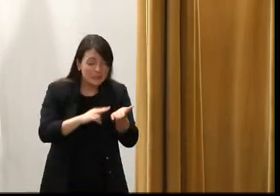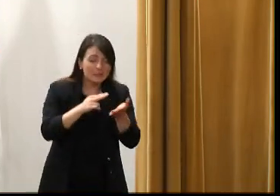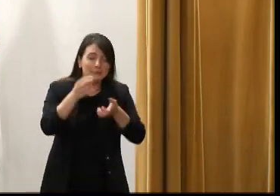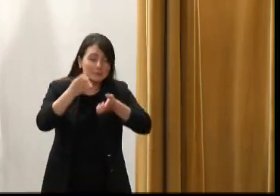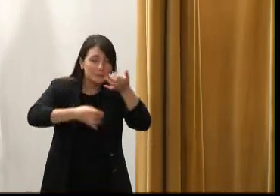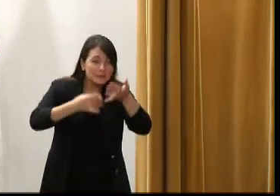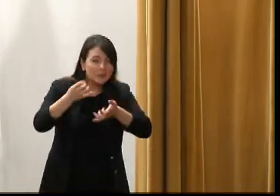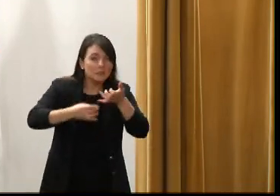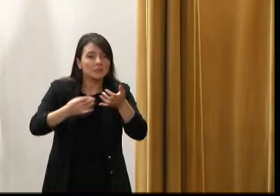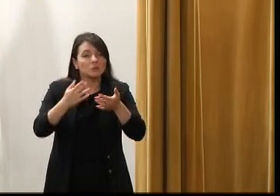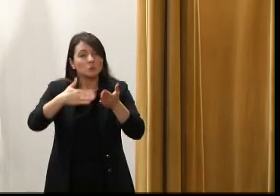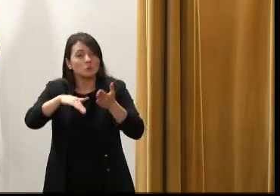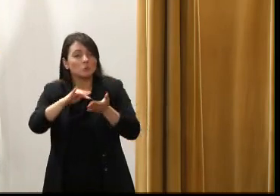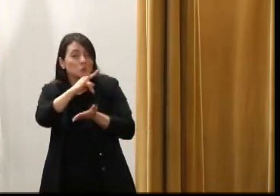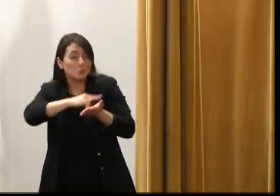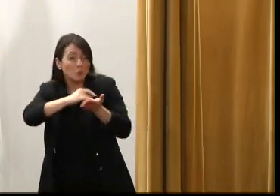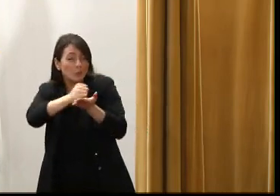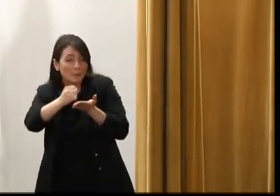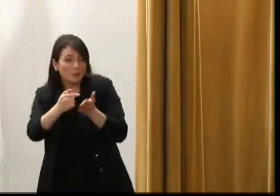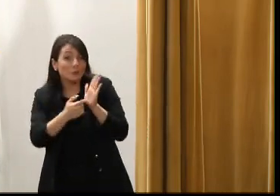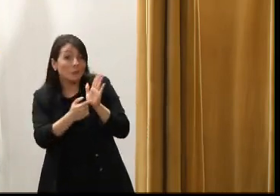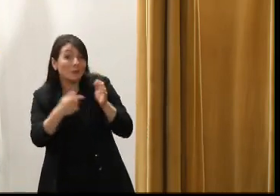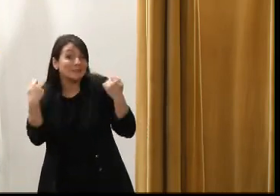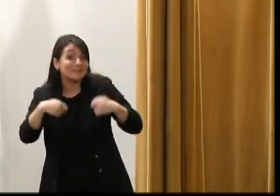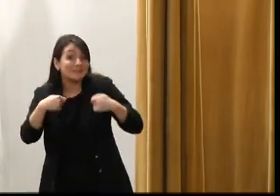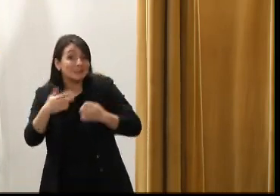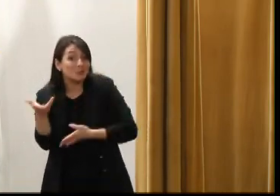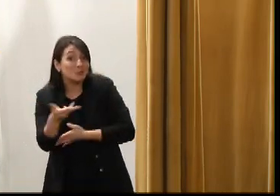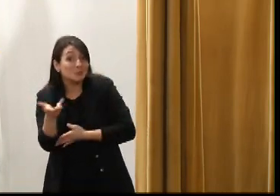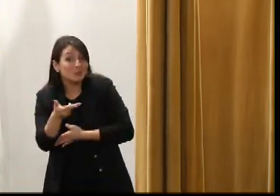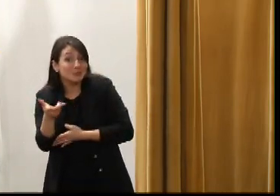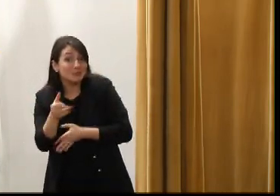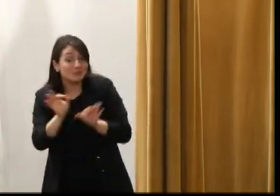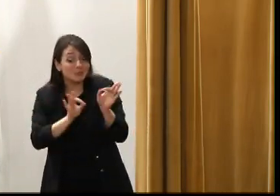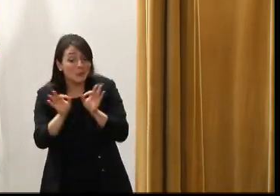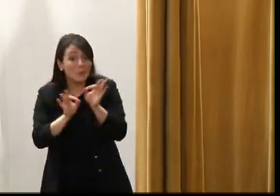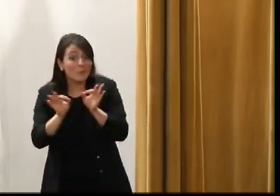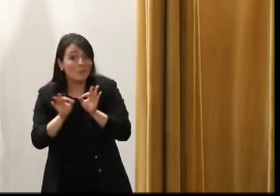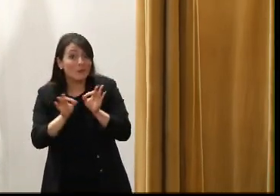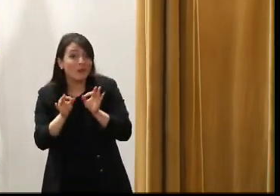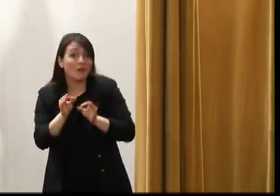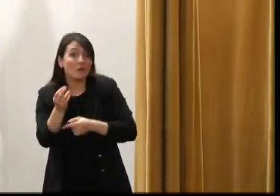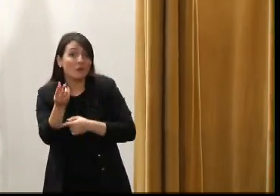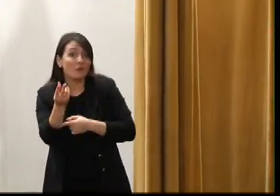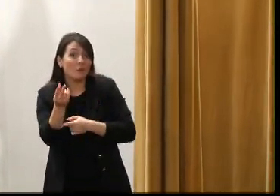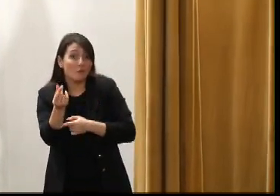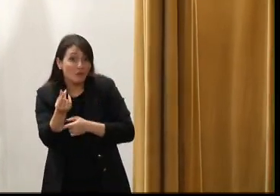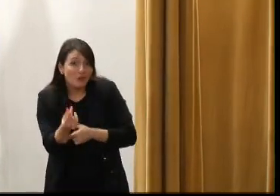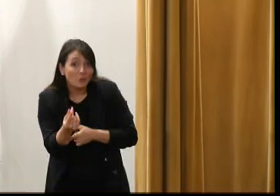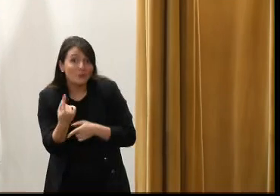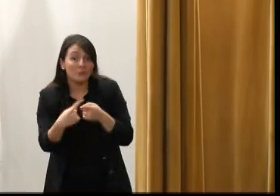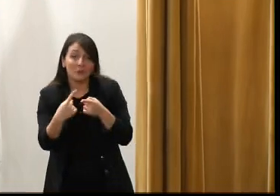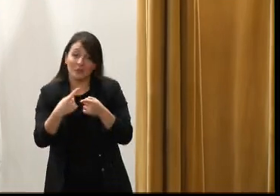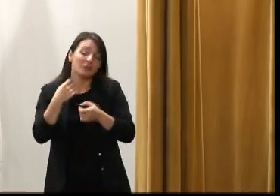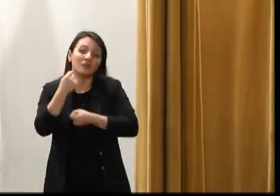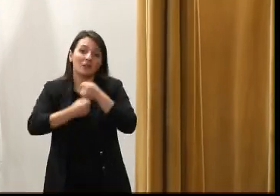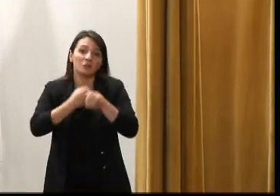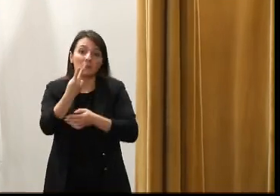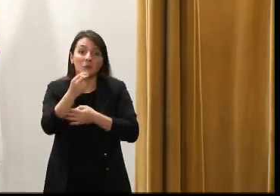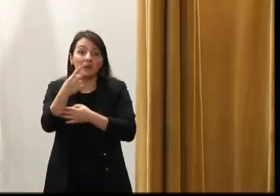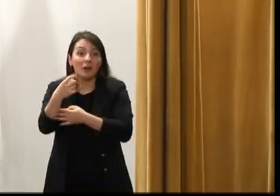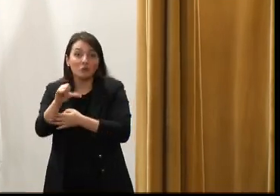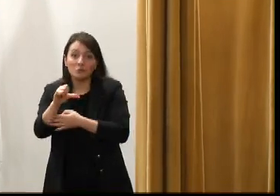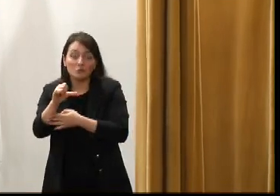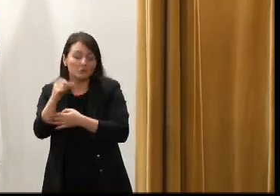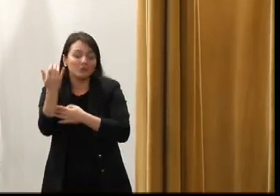com vários documentos que mostram essa necessidade urgente de reajuste, que não acontece desde 2014, os mesmos valores